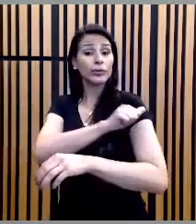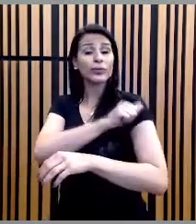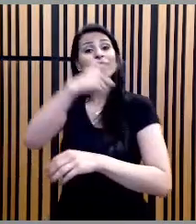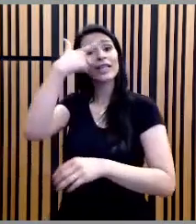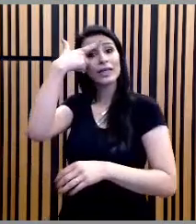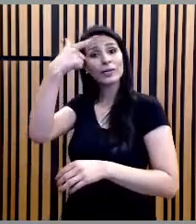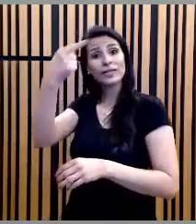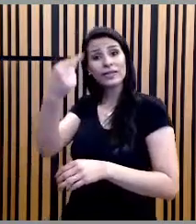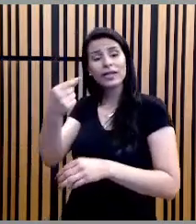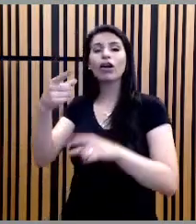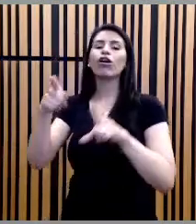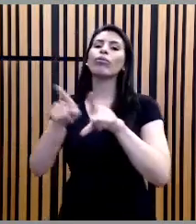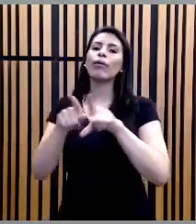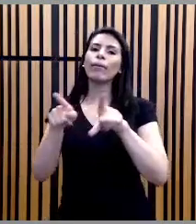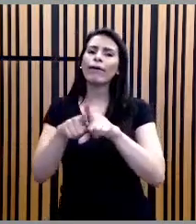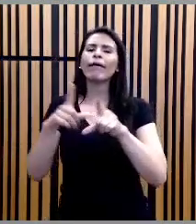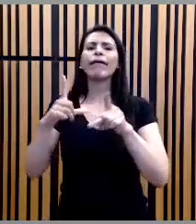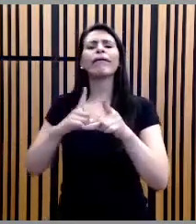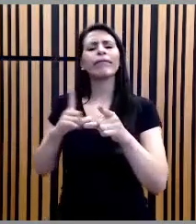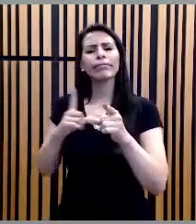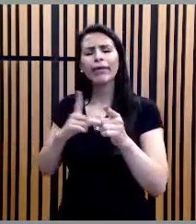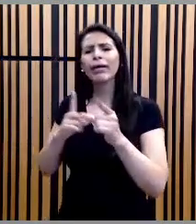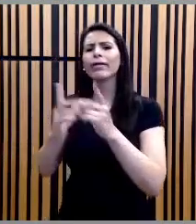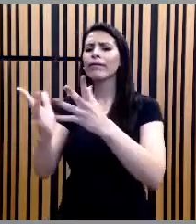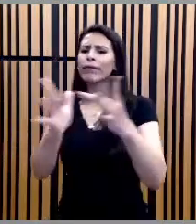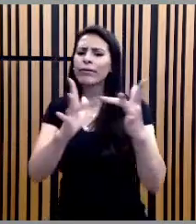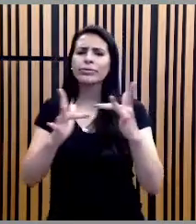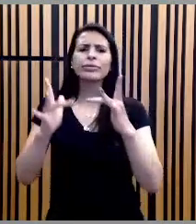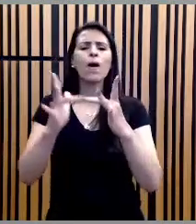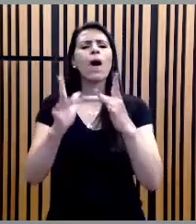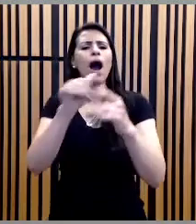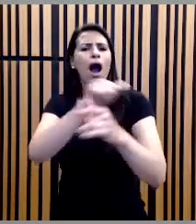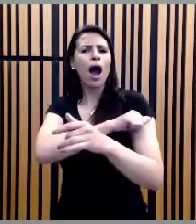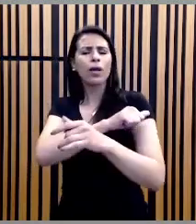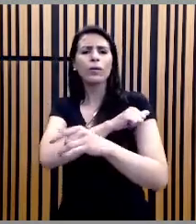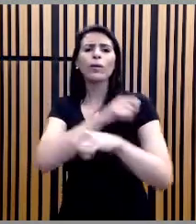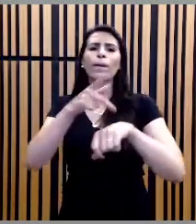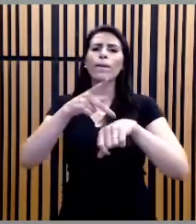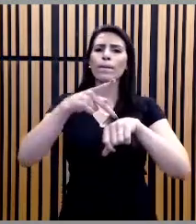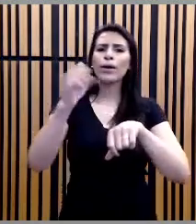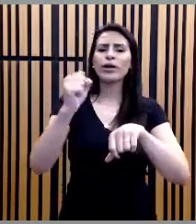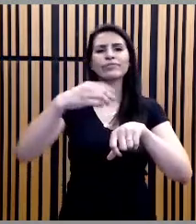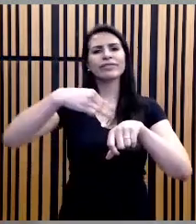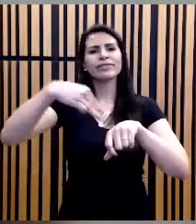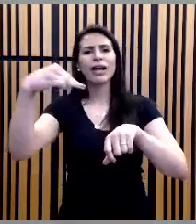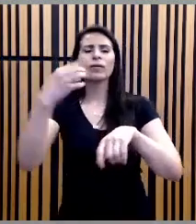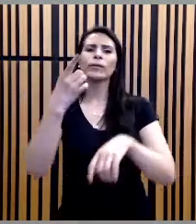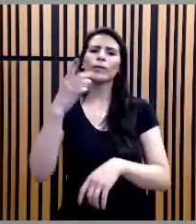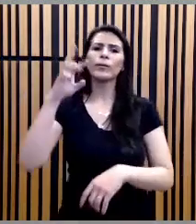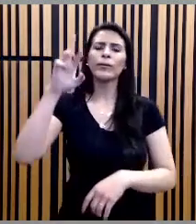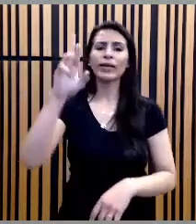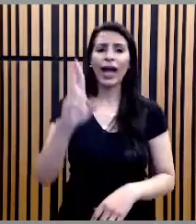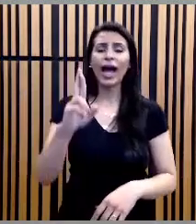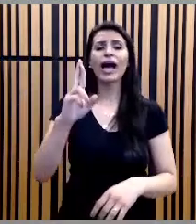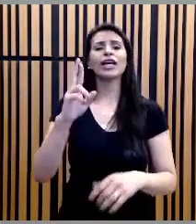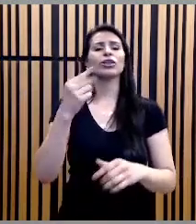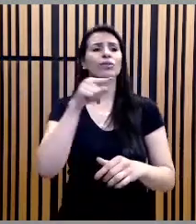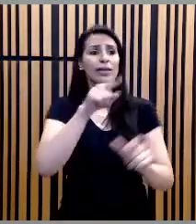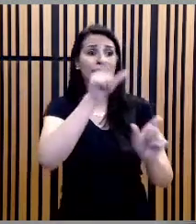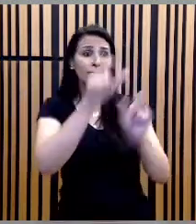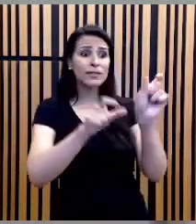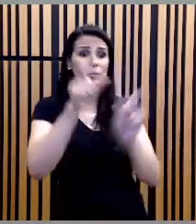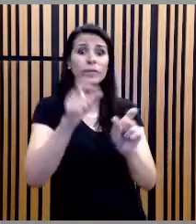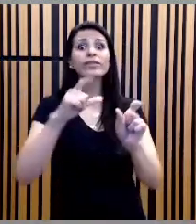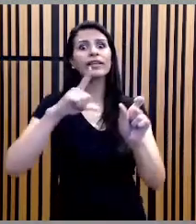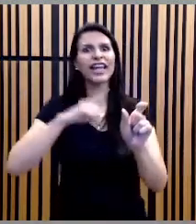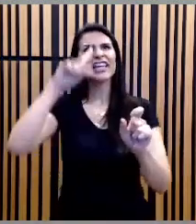tendo interação com alunos da pós-mestrado, doutorado, né? E trazendo essas pessoas que têm ideias,